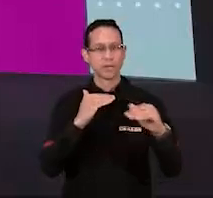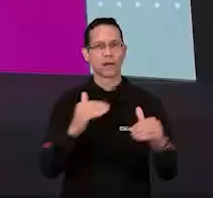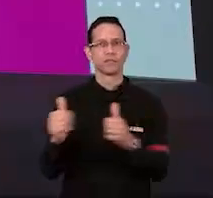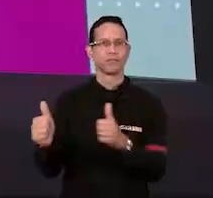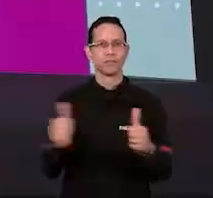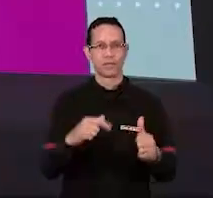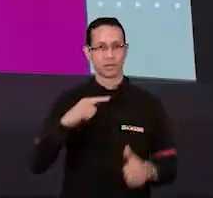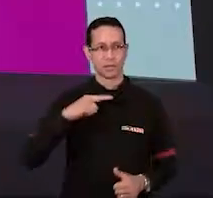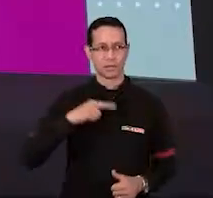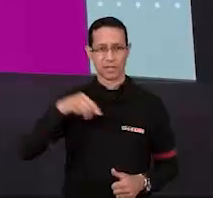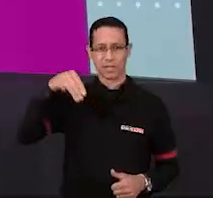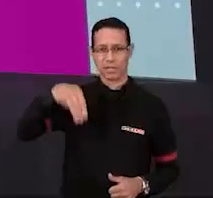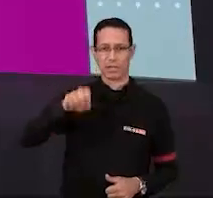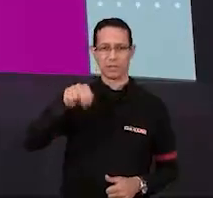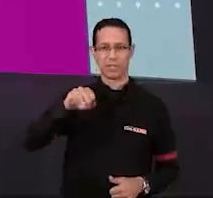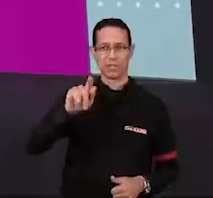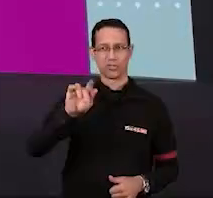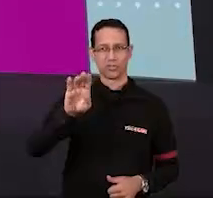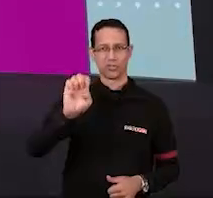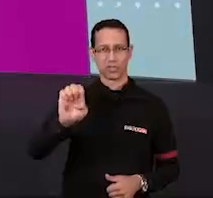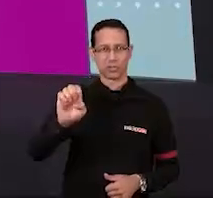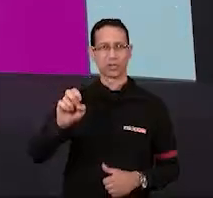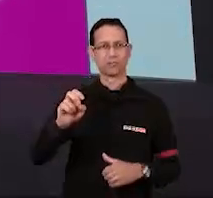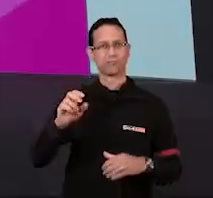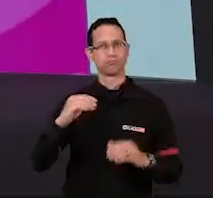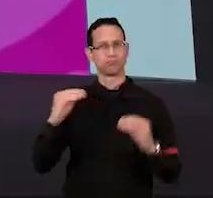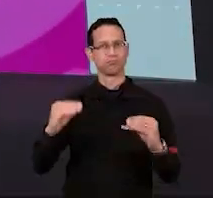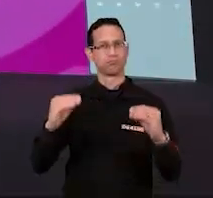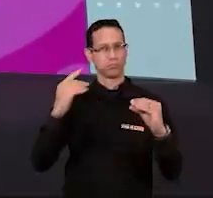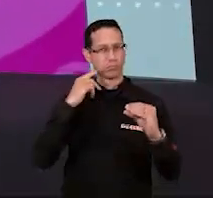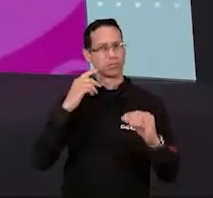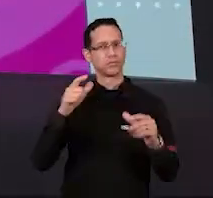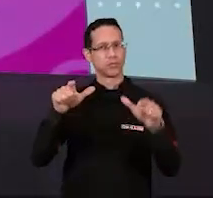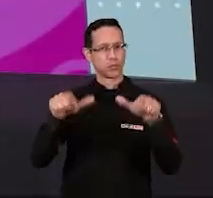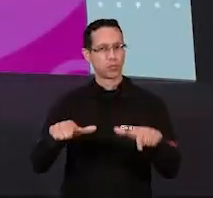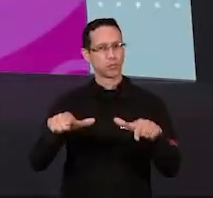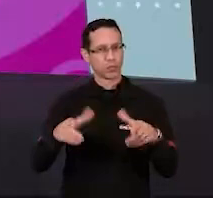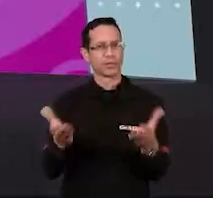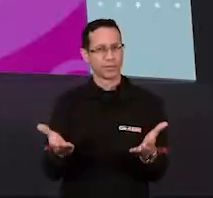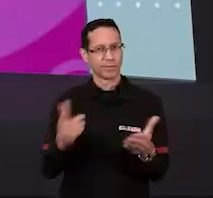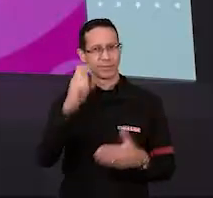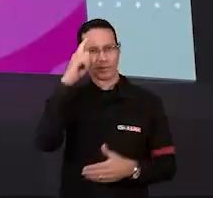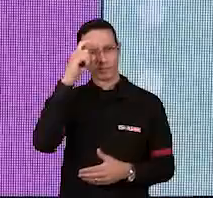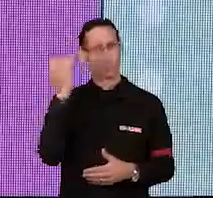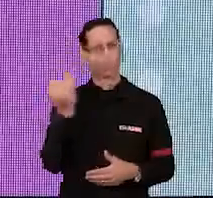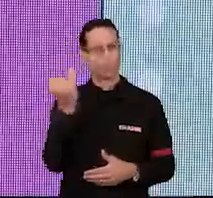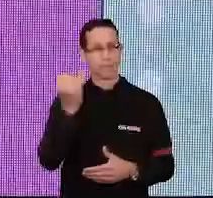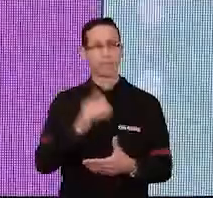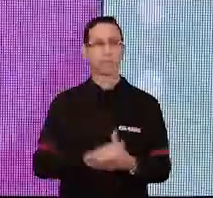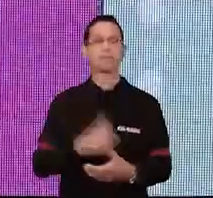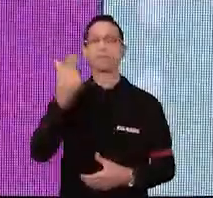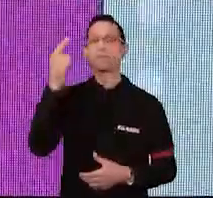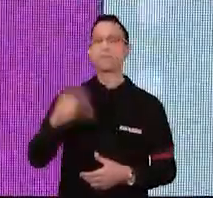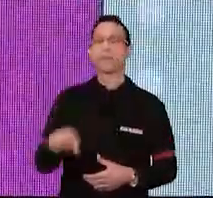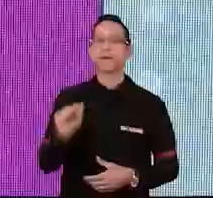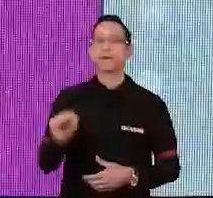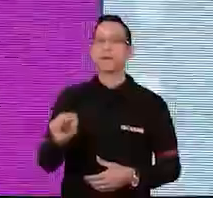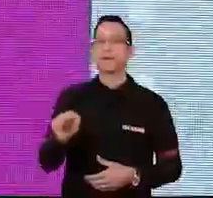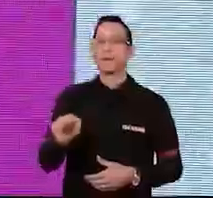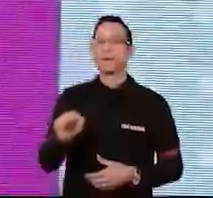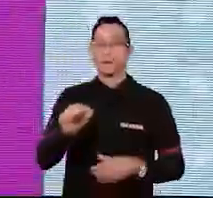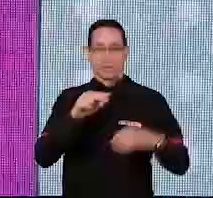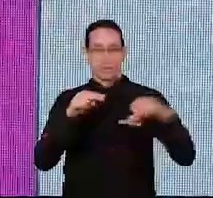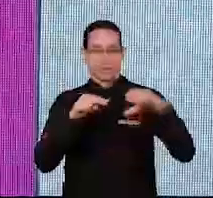saber se ele tem meningite, porque ele está bom, a clínica ainda é soberana. Eu concordo. Né? E eu concordo também que a tomografia para acompanhamento desses